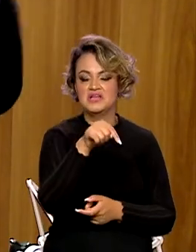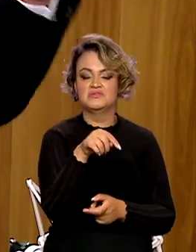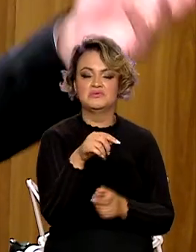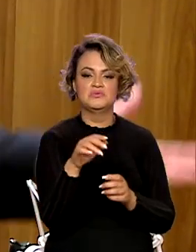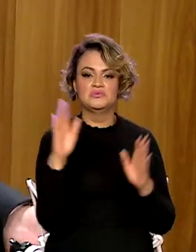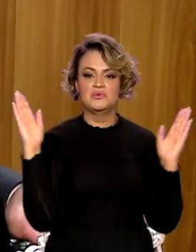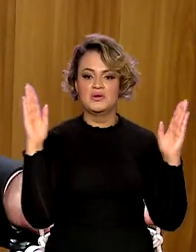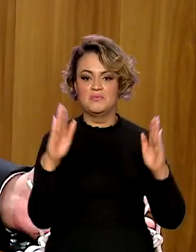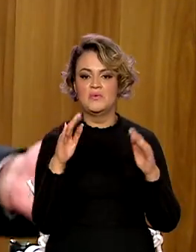transporte para chegar no aeroporto.